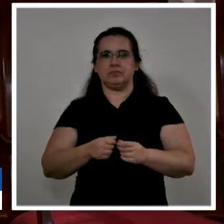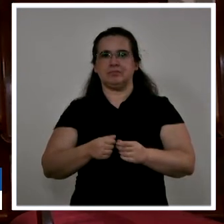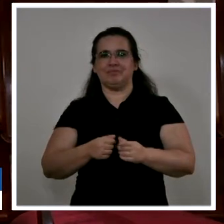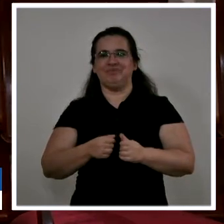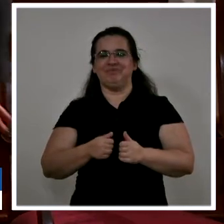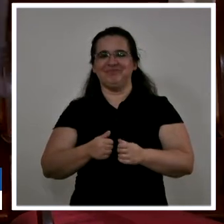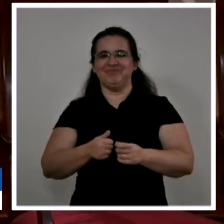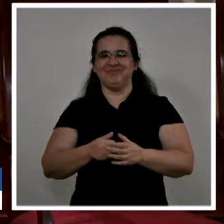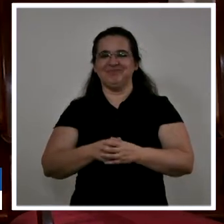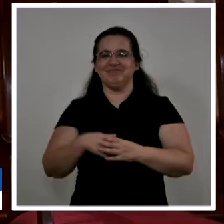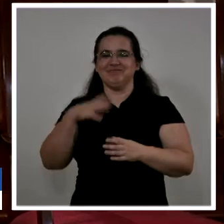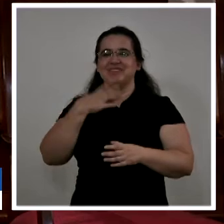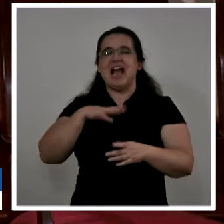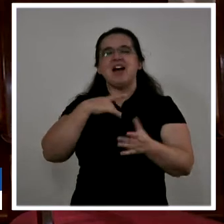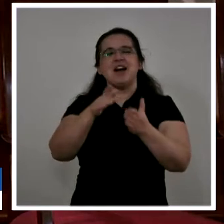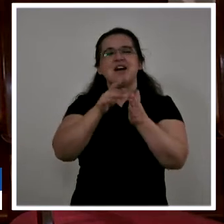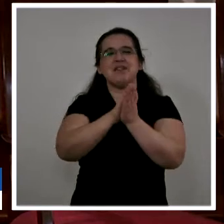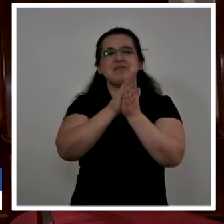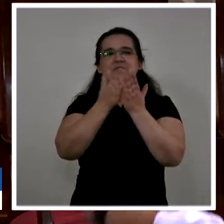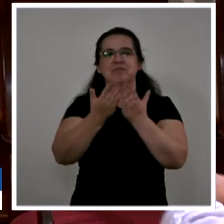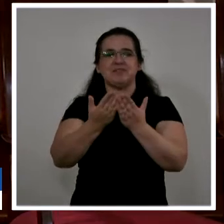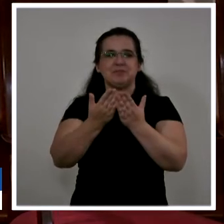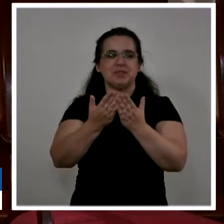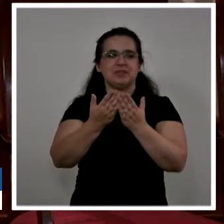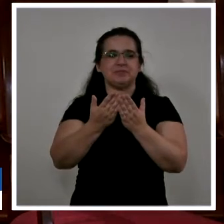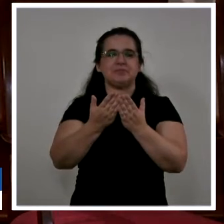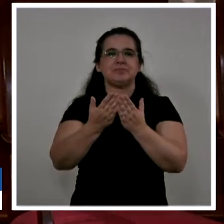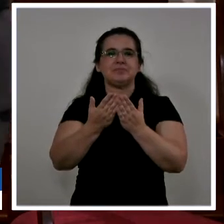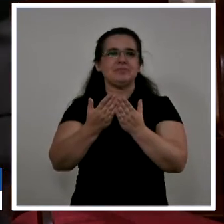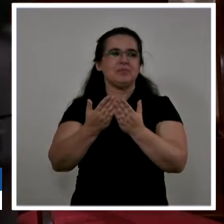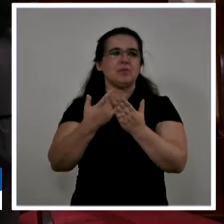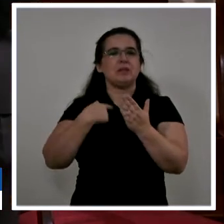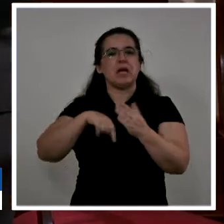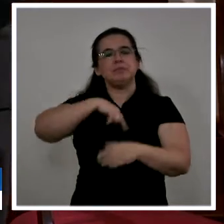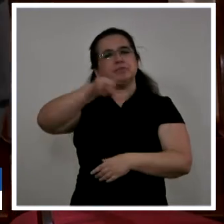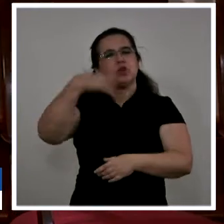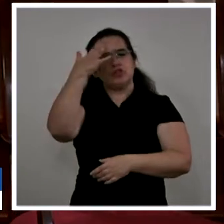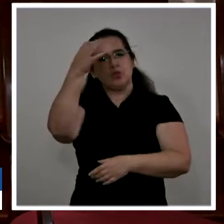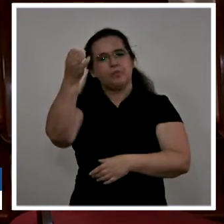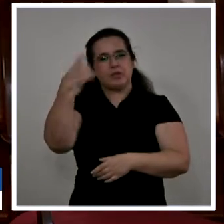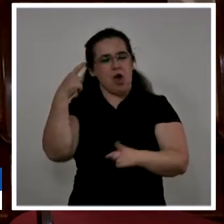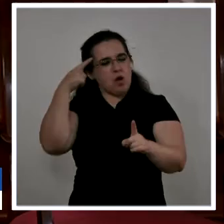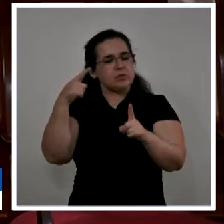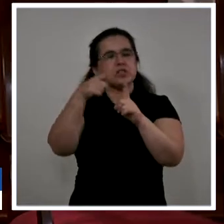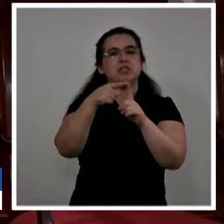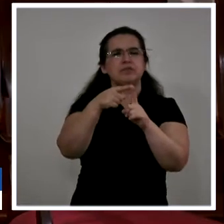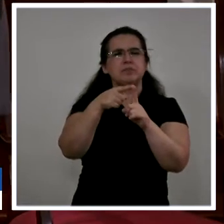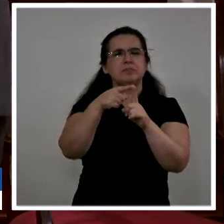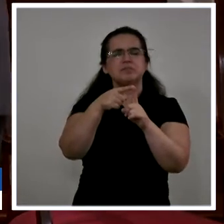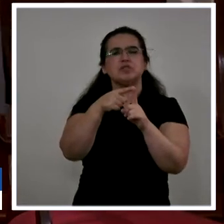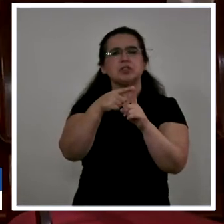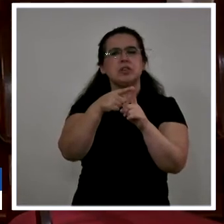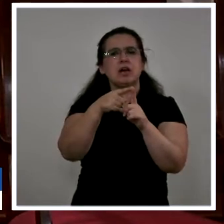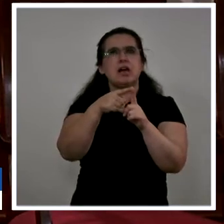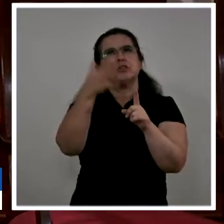spirit of prophecy, popular press, and science. Portanto, nós queremos entender, um dos objetivos é entender o que é que a Bíblia,